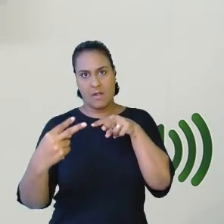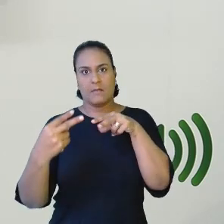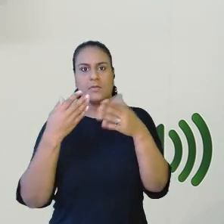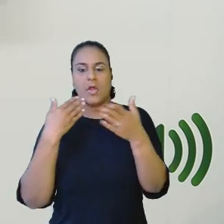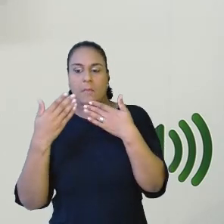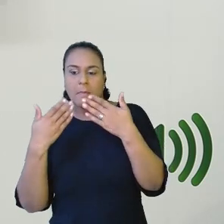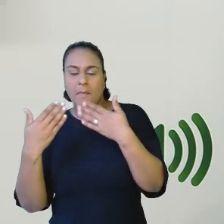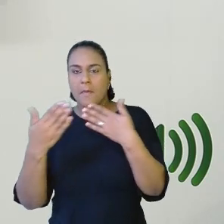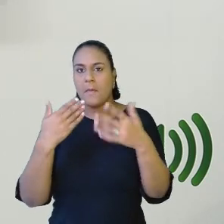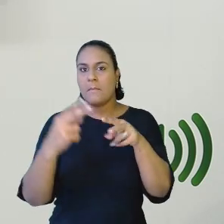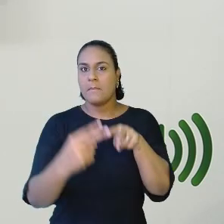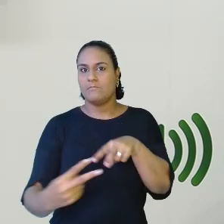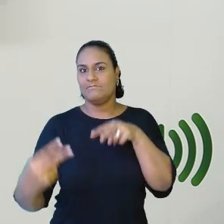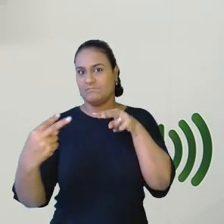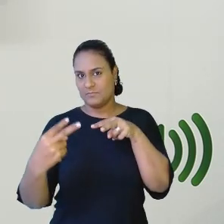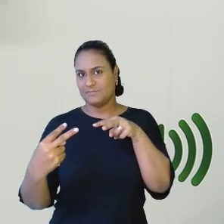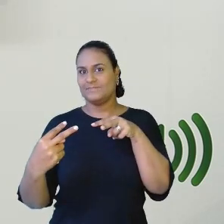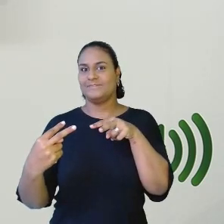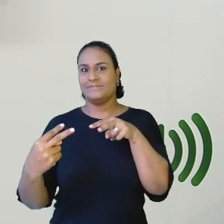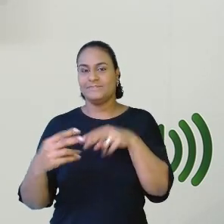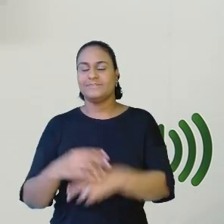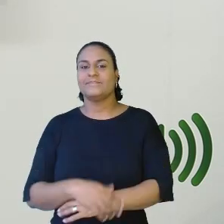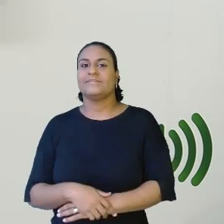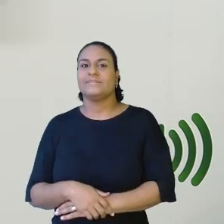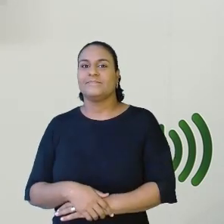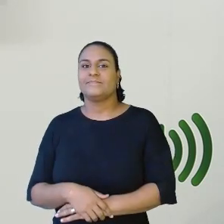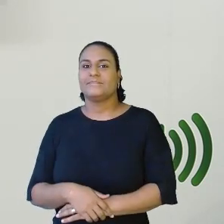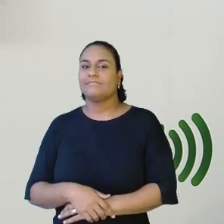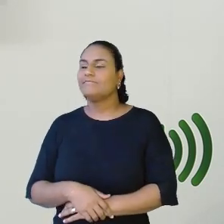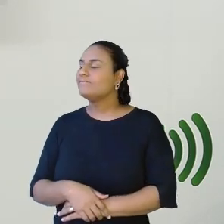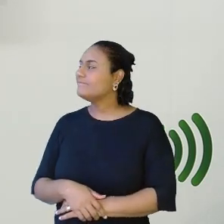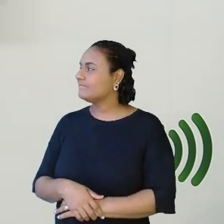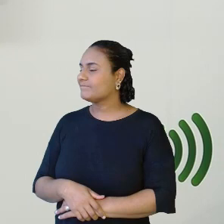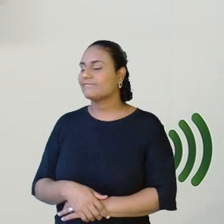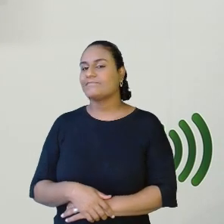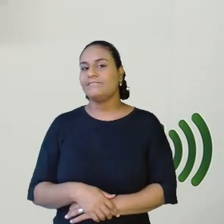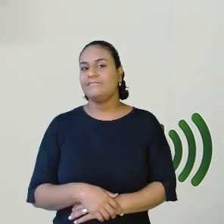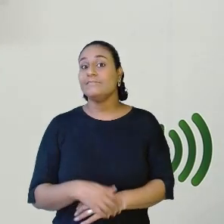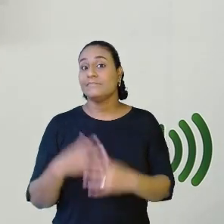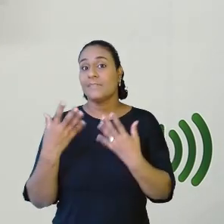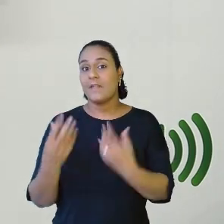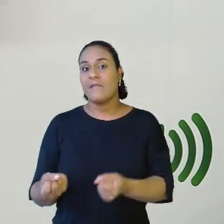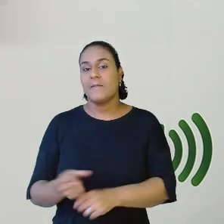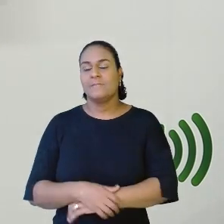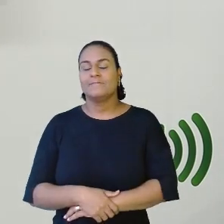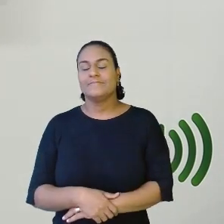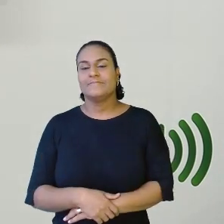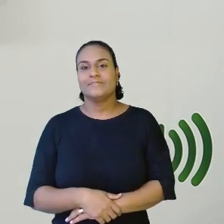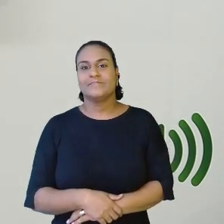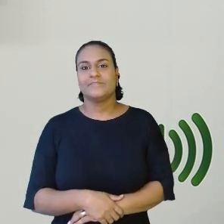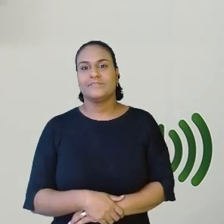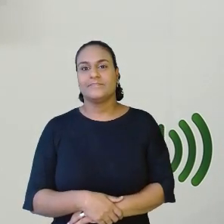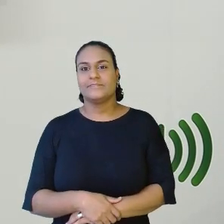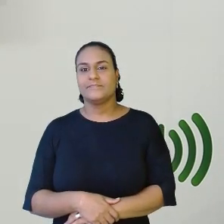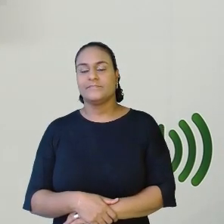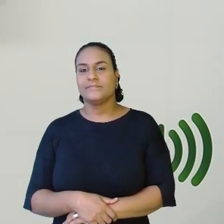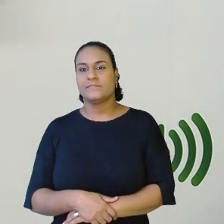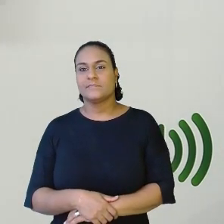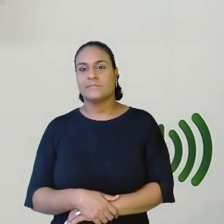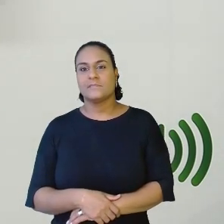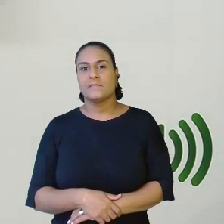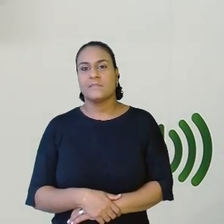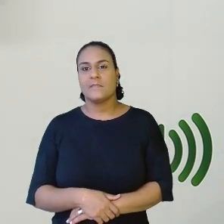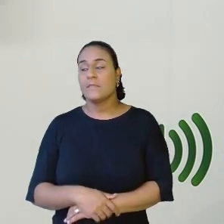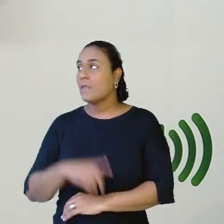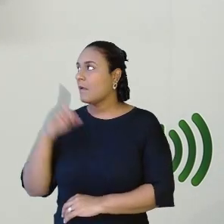que acontece no mundo digital. Esses são os chats. Vamos lá? E então, a gente vai